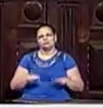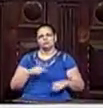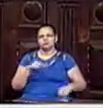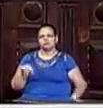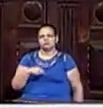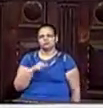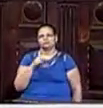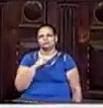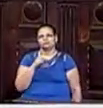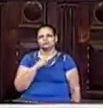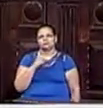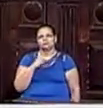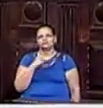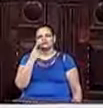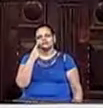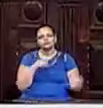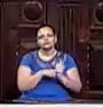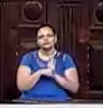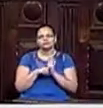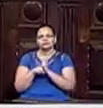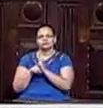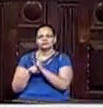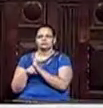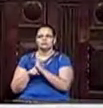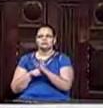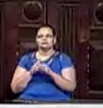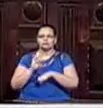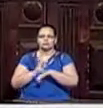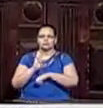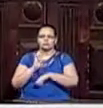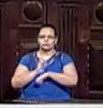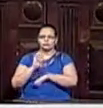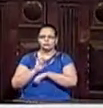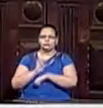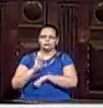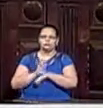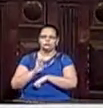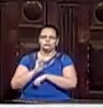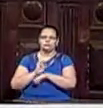nós temos verificado que o Estado,